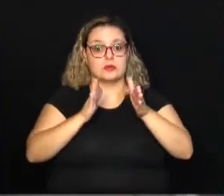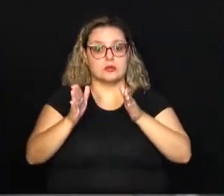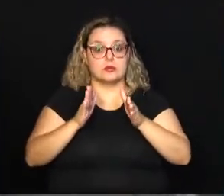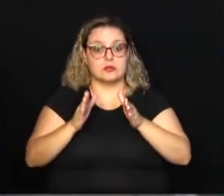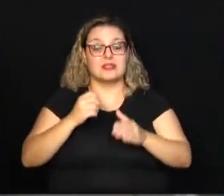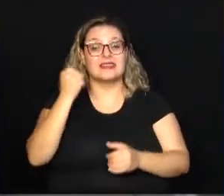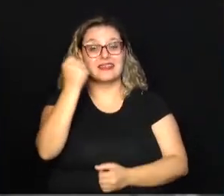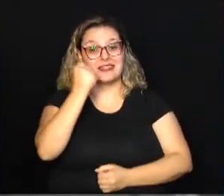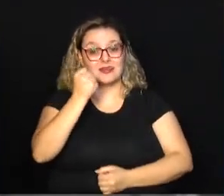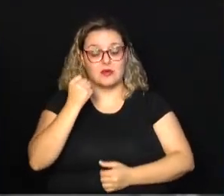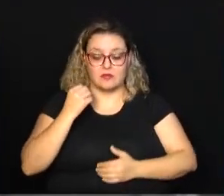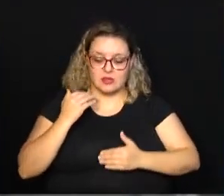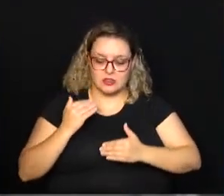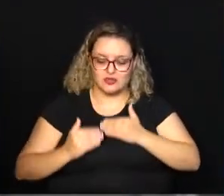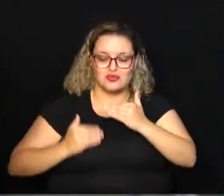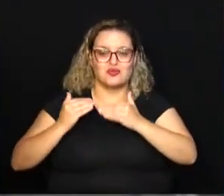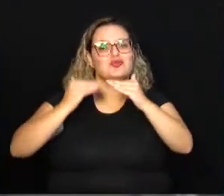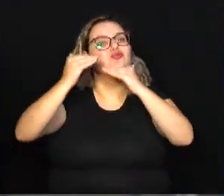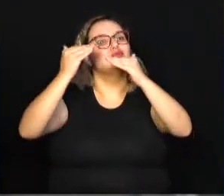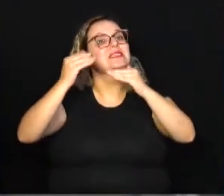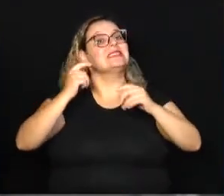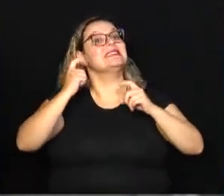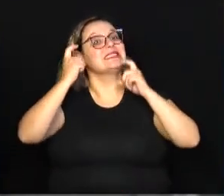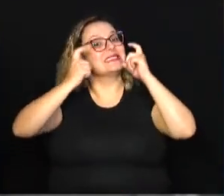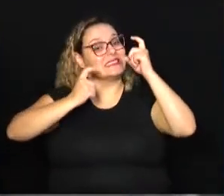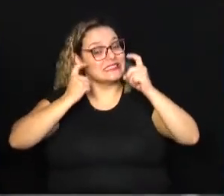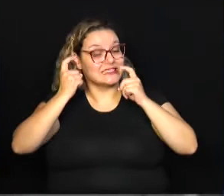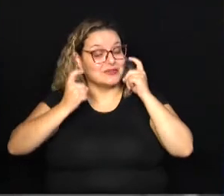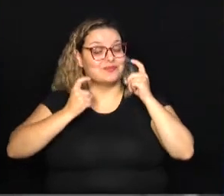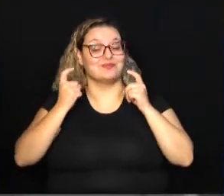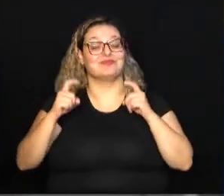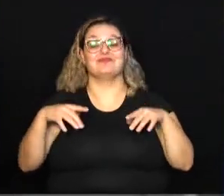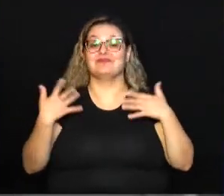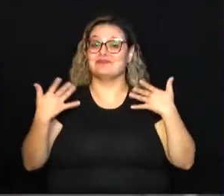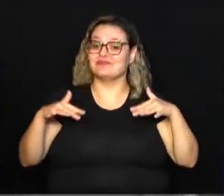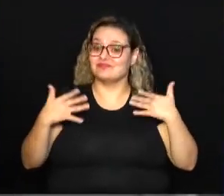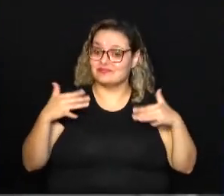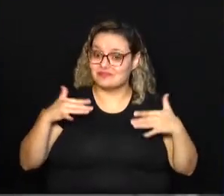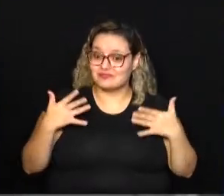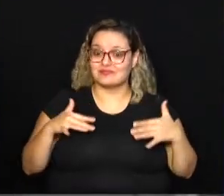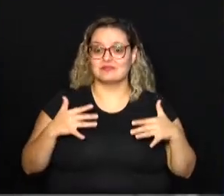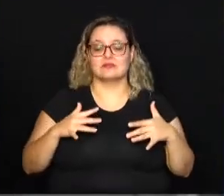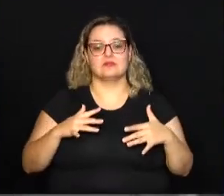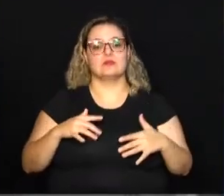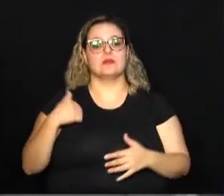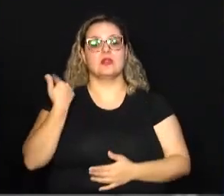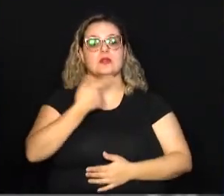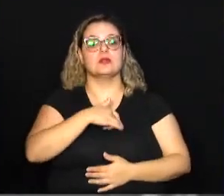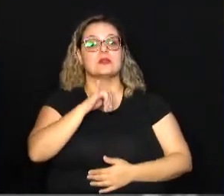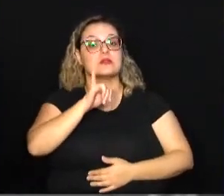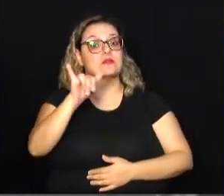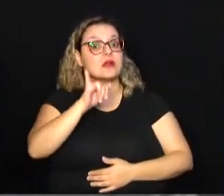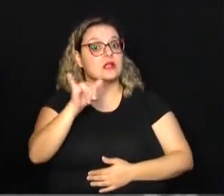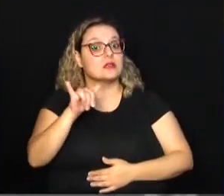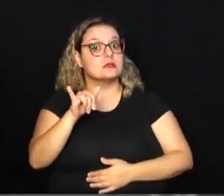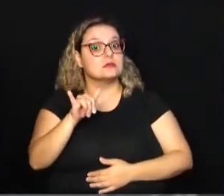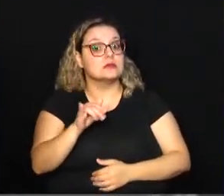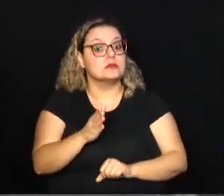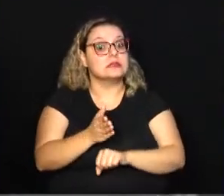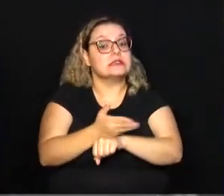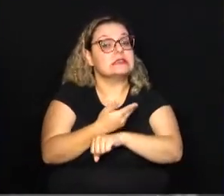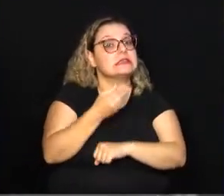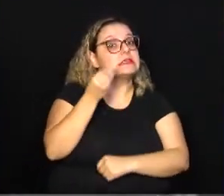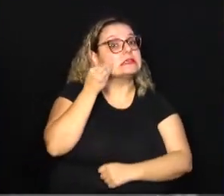gravidade crescente, preocupante. Nós temos falado, a gente tem tentado se antecipar